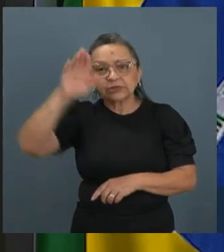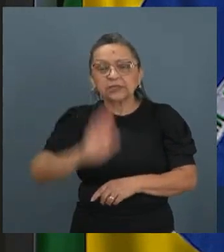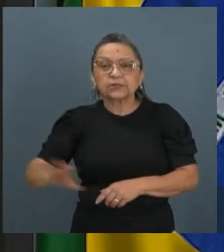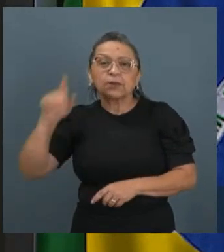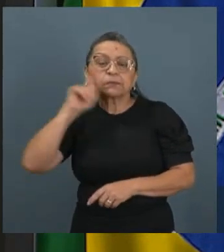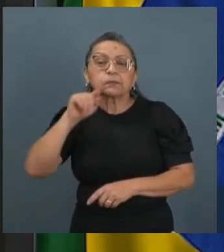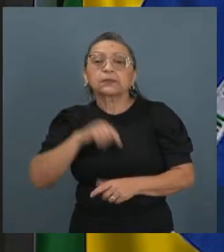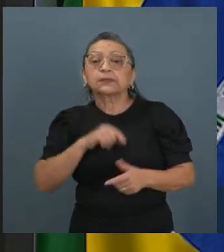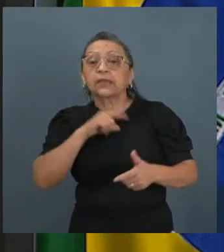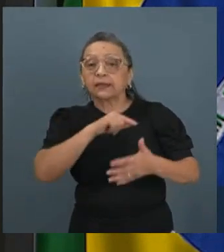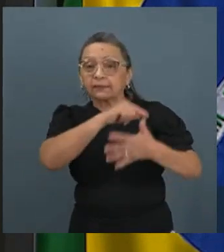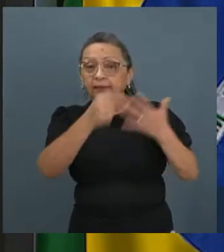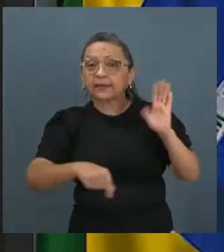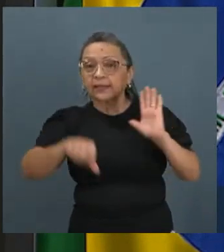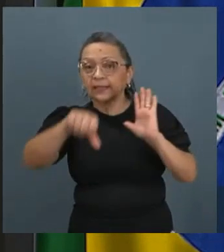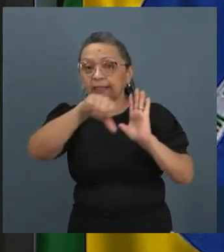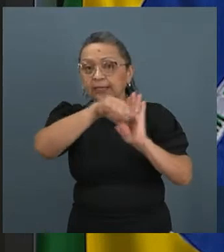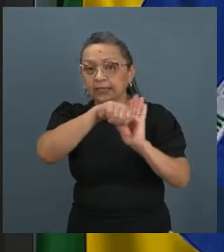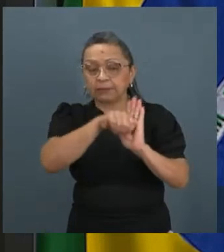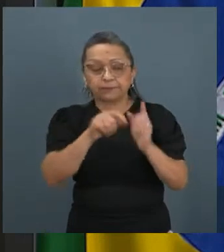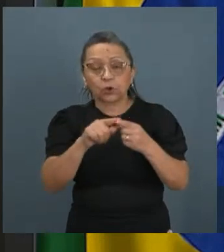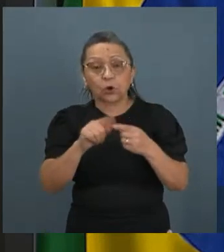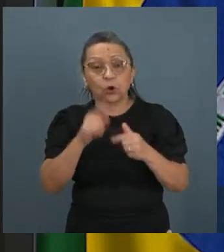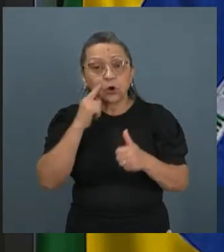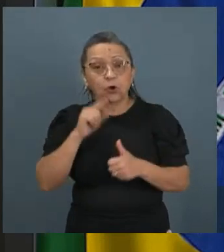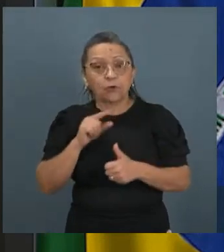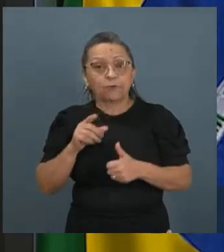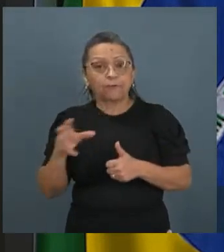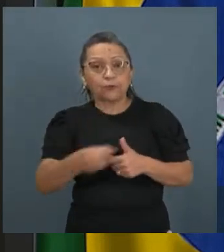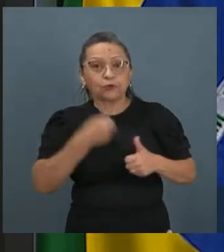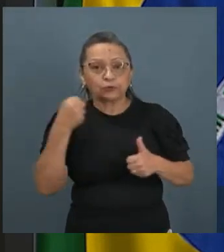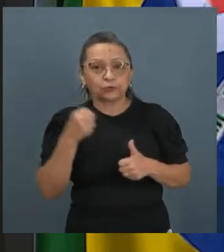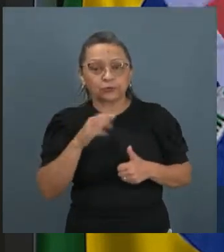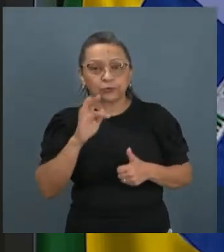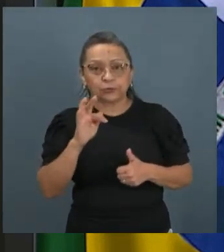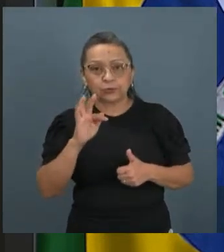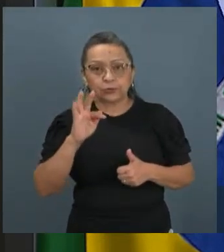crimes. Vou apresentar aqui, ó. Furto,